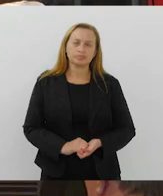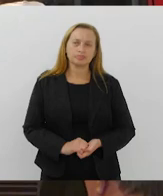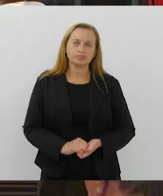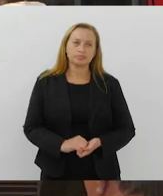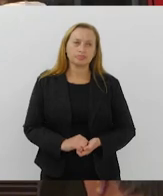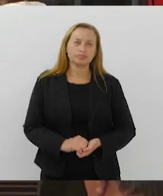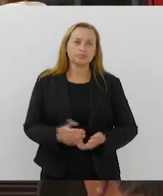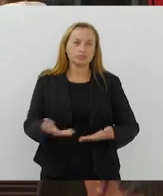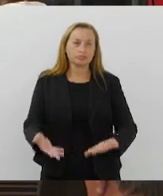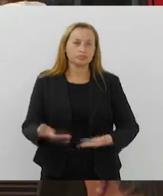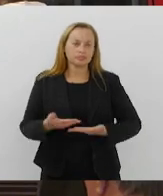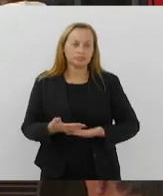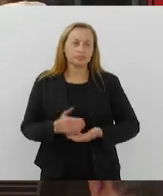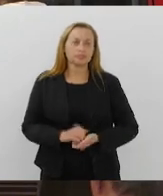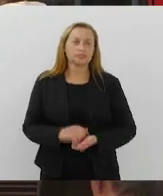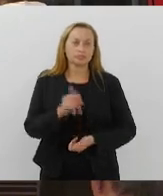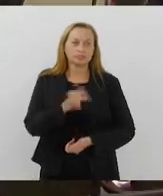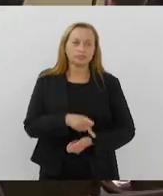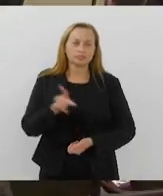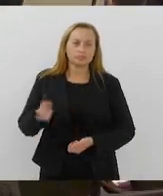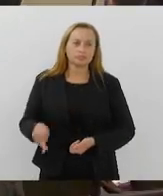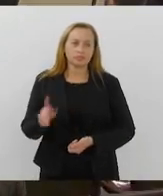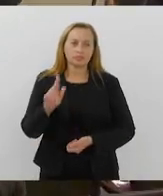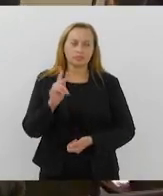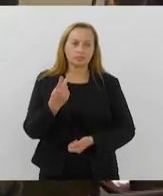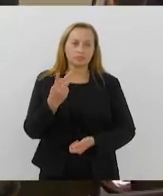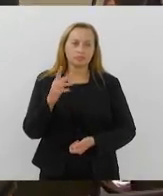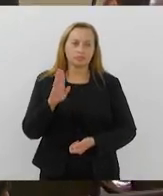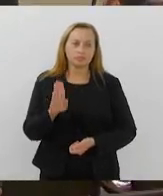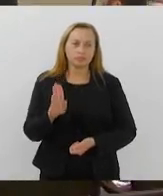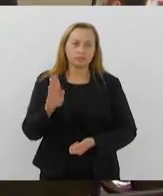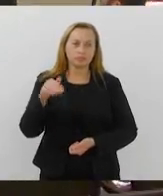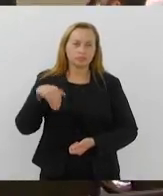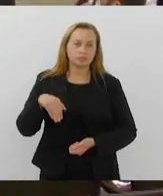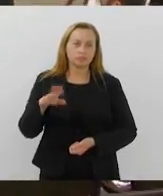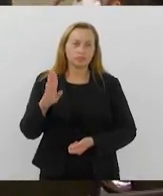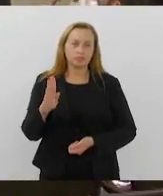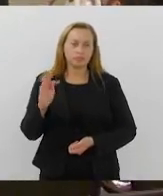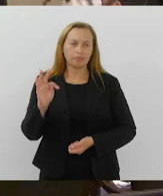Convido o próximo agraciado, o mestre Humberto de Assunção Barbosa Júnior.